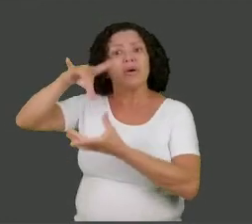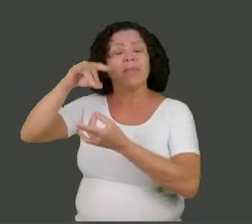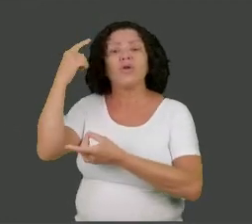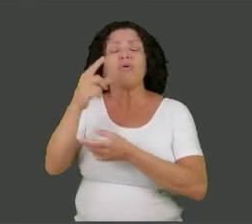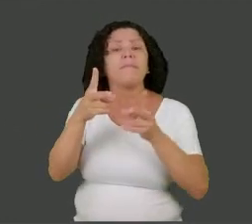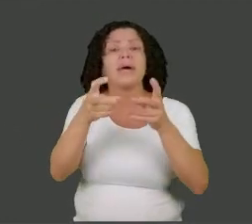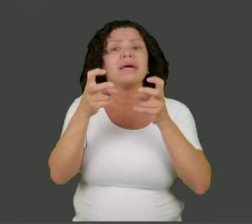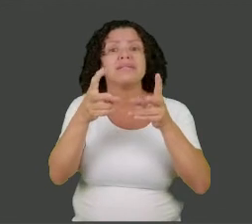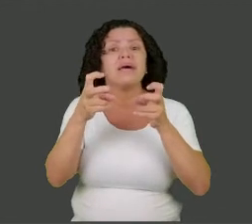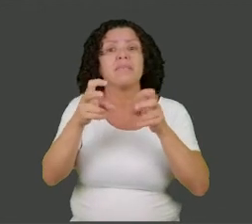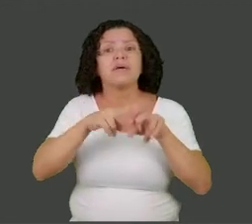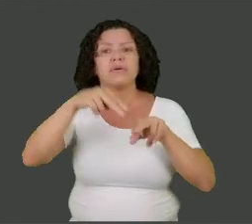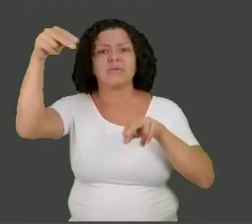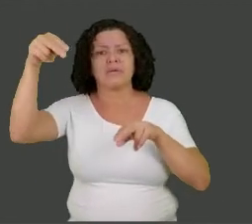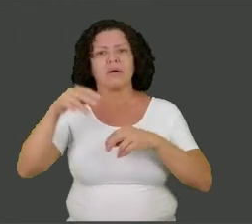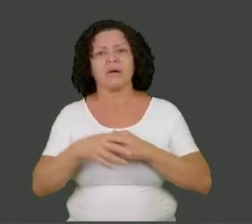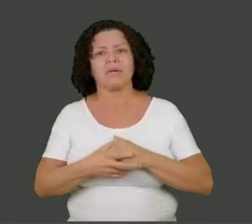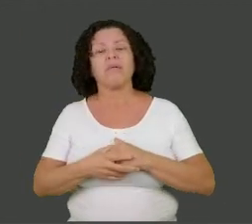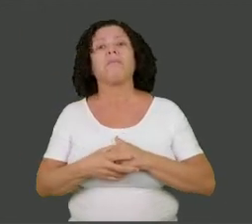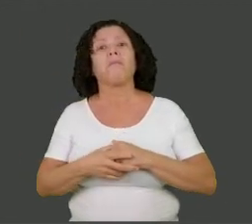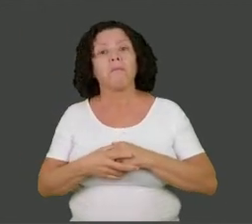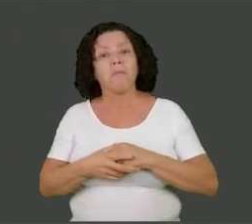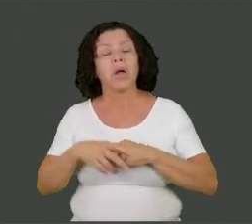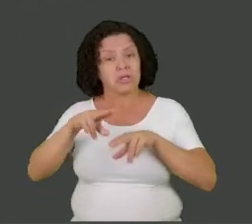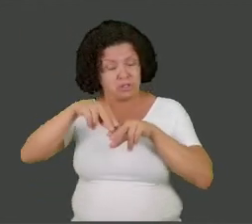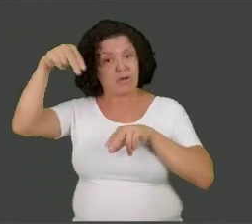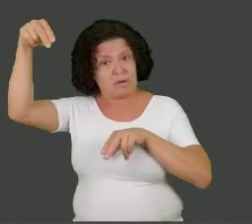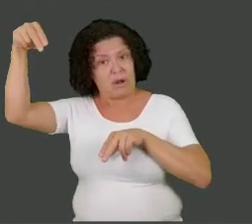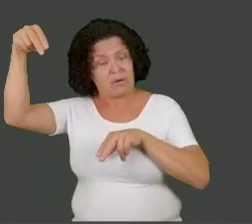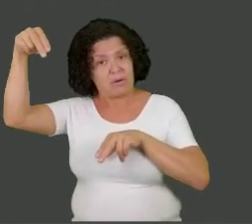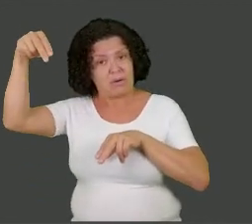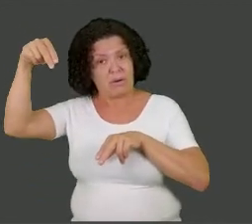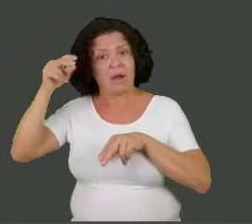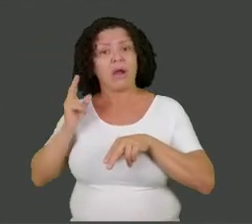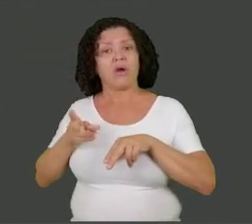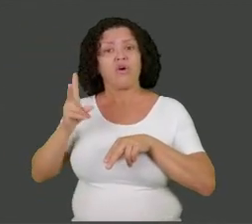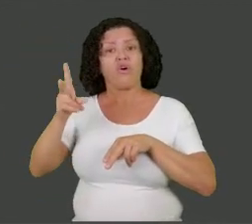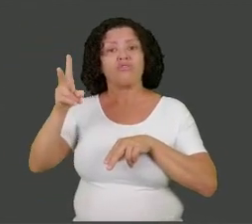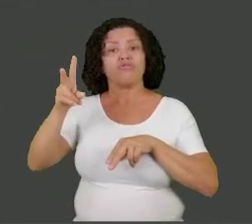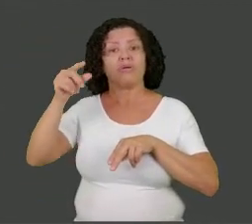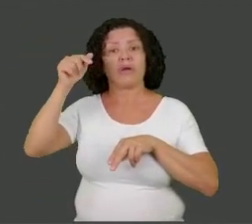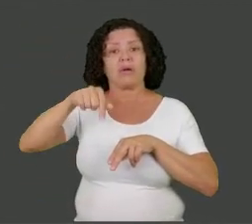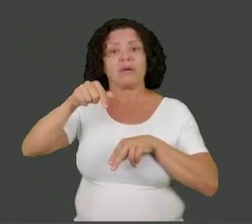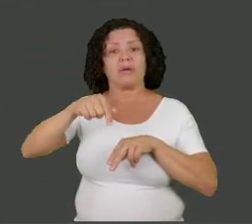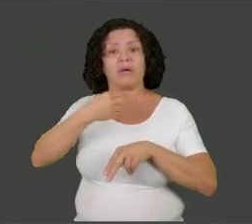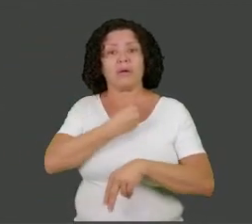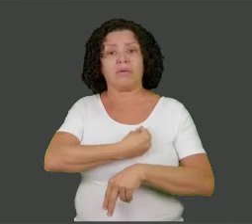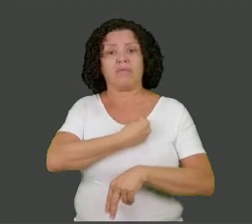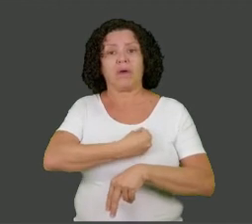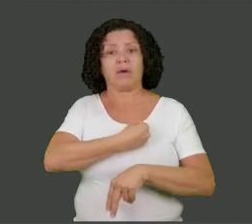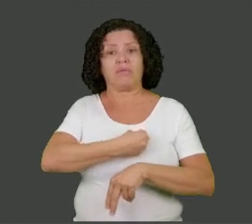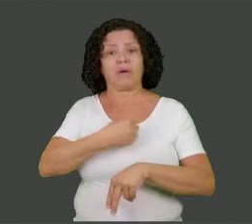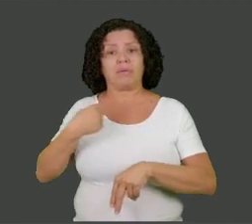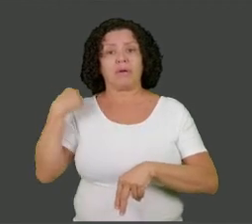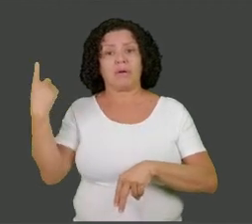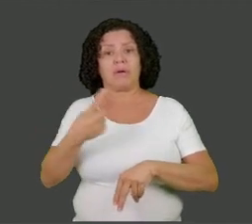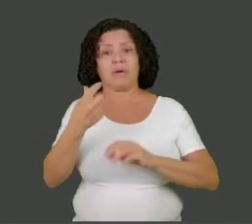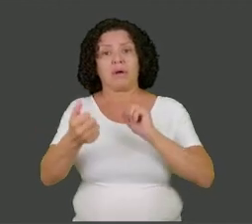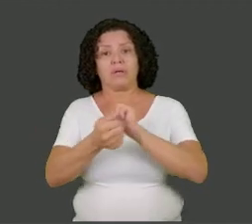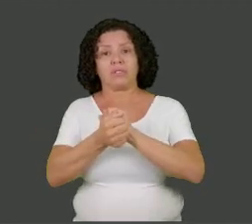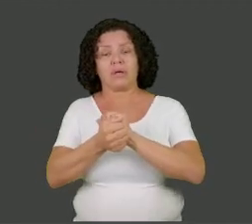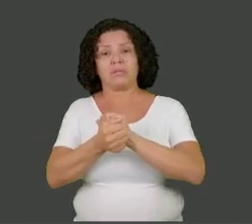de espíritos que, por exemplo, não perceberam o seu desencarne. Desencarnaram e continuam